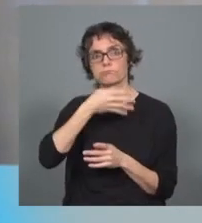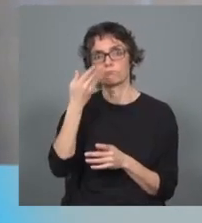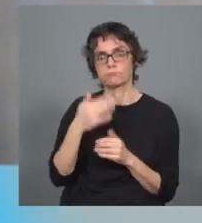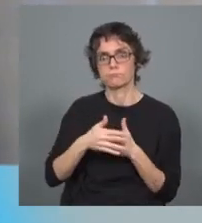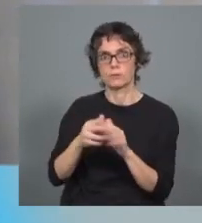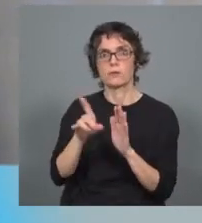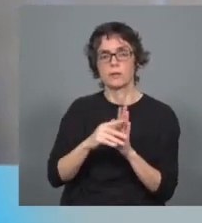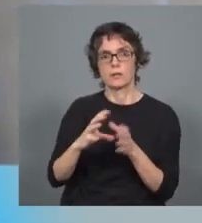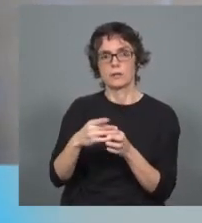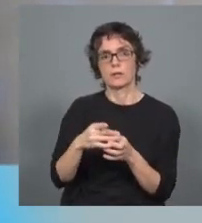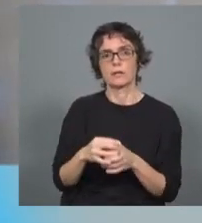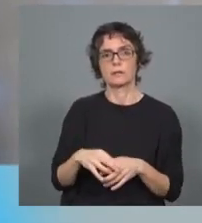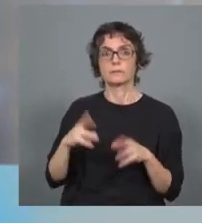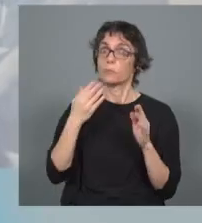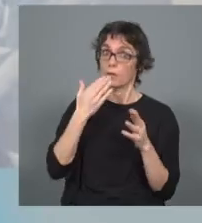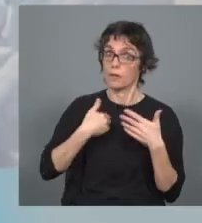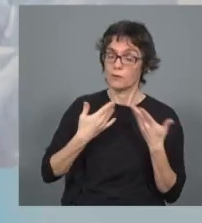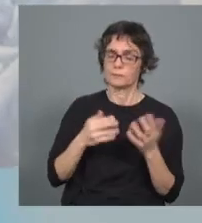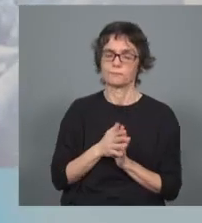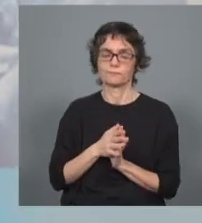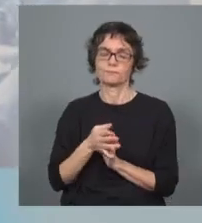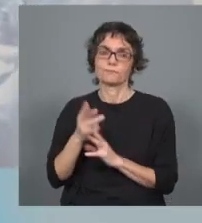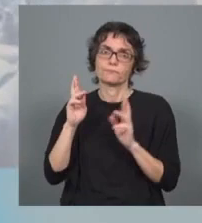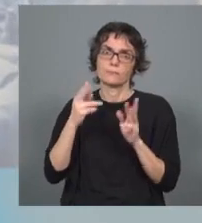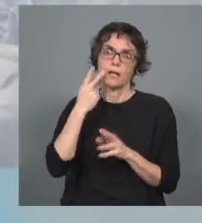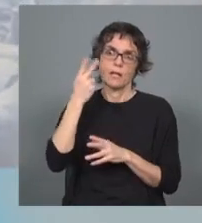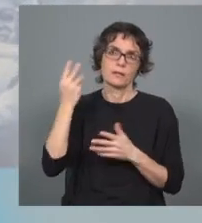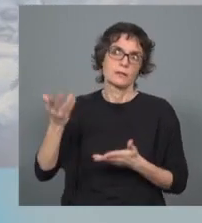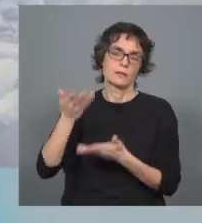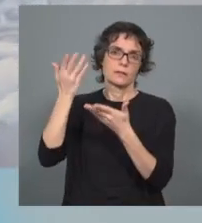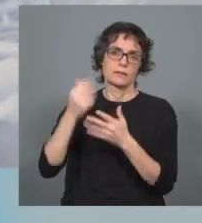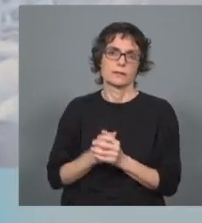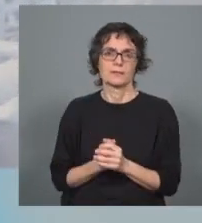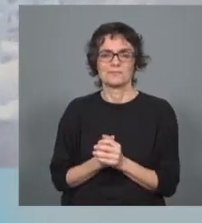Muito obrigado eu. E esperemos de facto que a vida fale sempre mais alto. Lutaremos por isso. Muito obrigado. Obrigado.